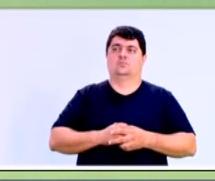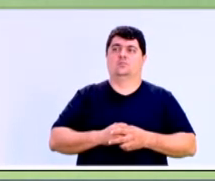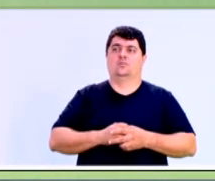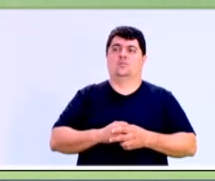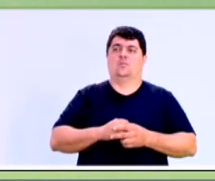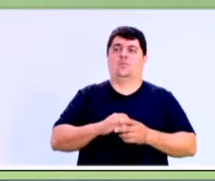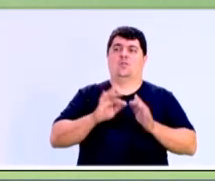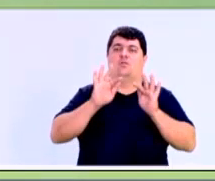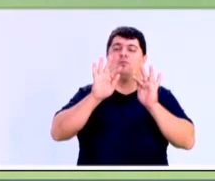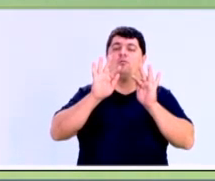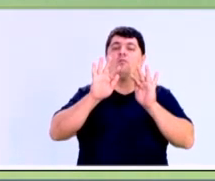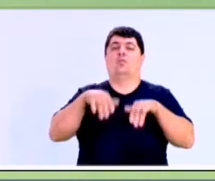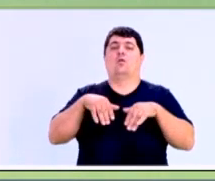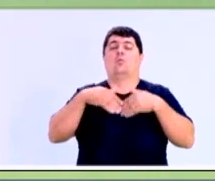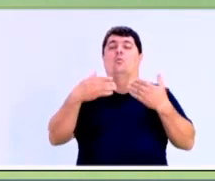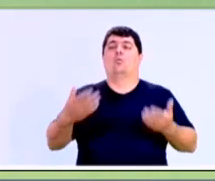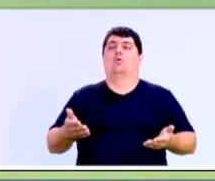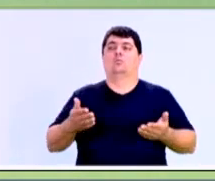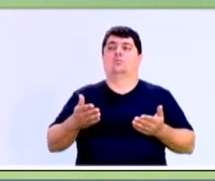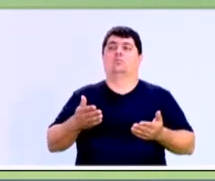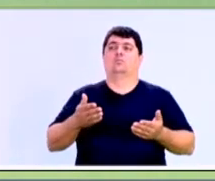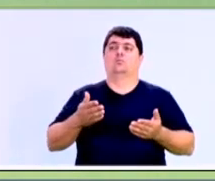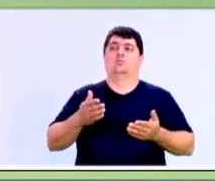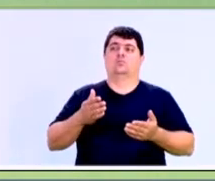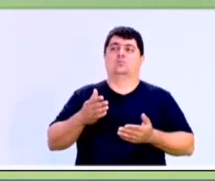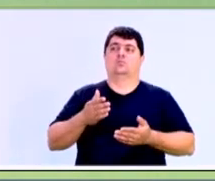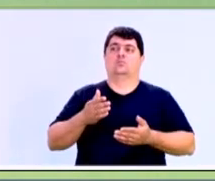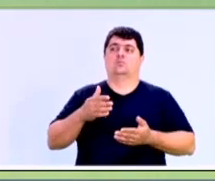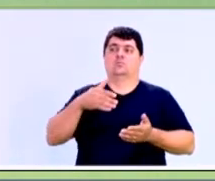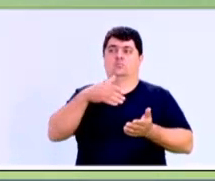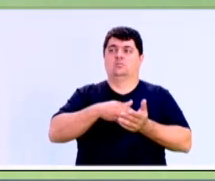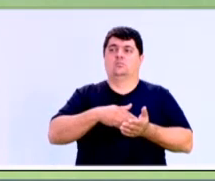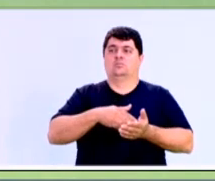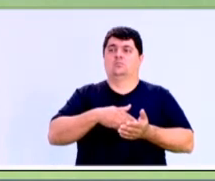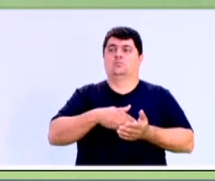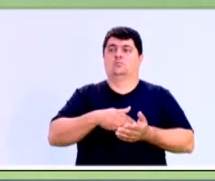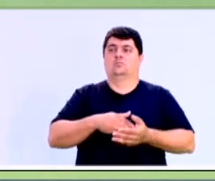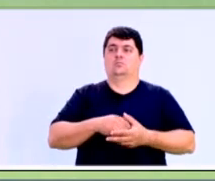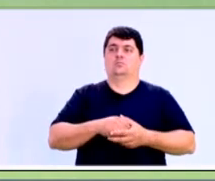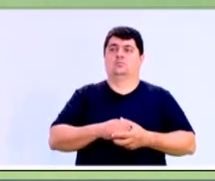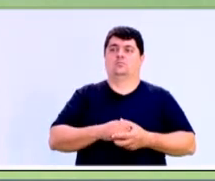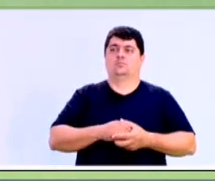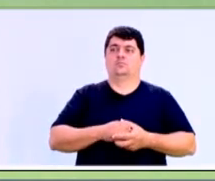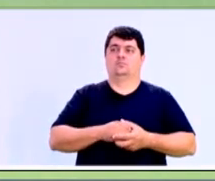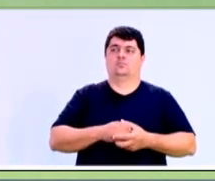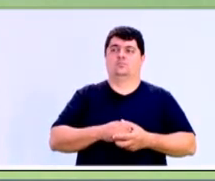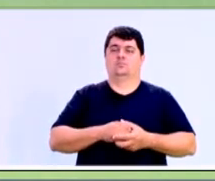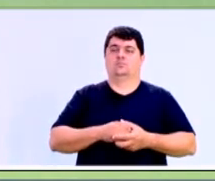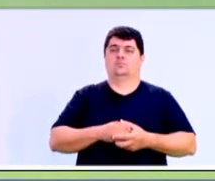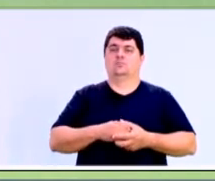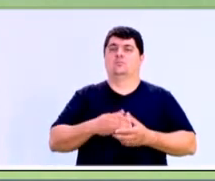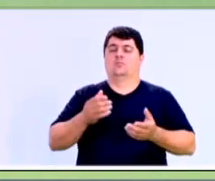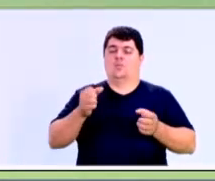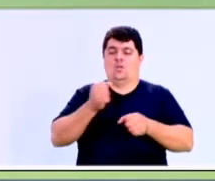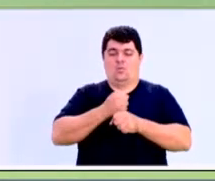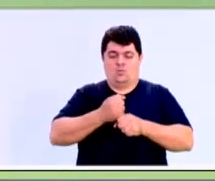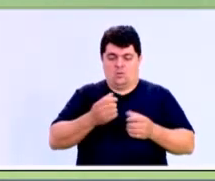meu estoque final? O estoque final é o que está no balanço, correto? No ano que eu